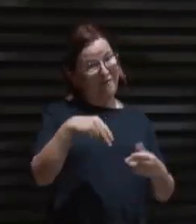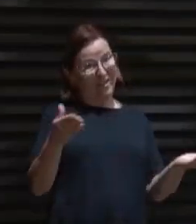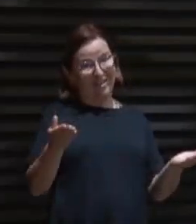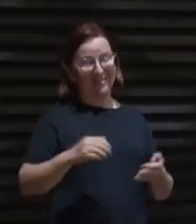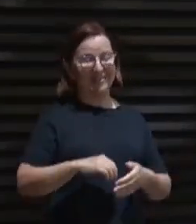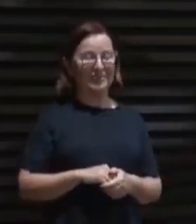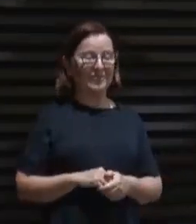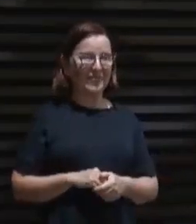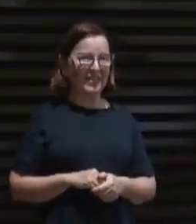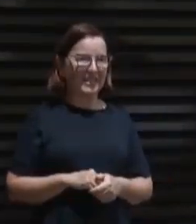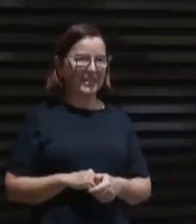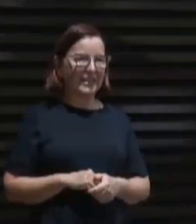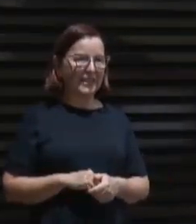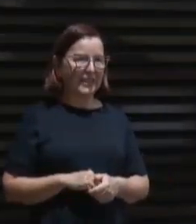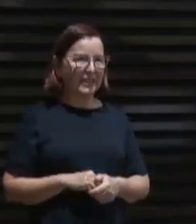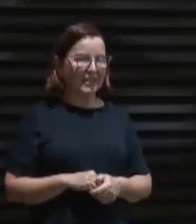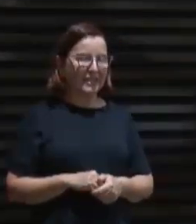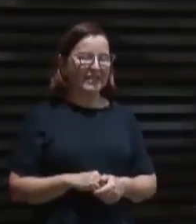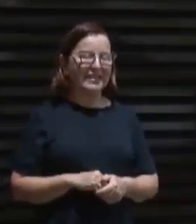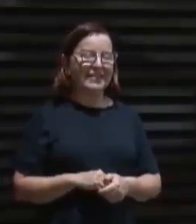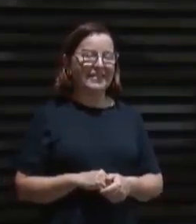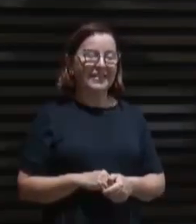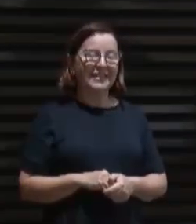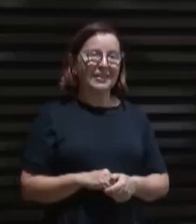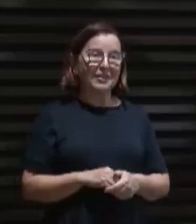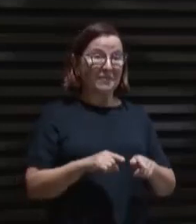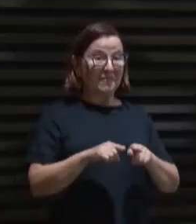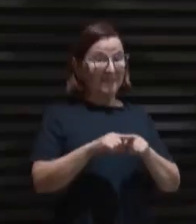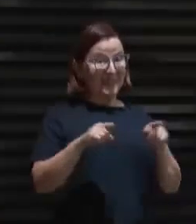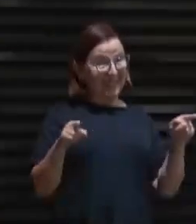Então não pode ser, mas